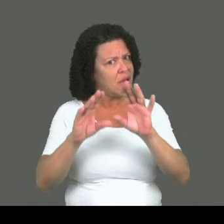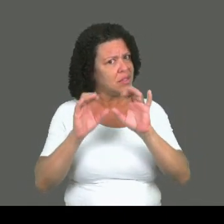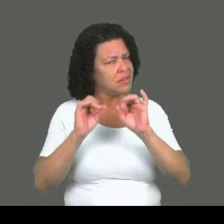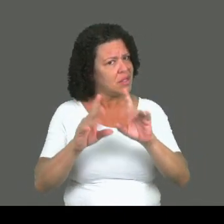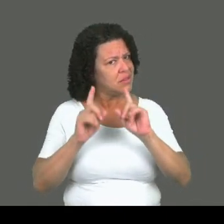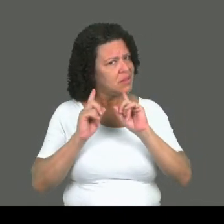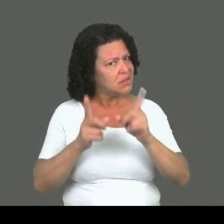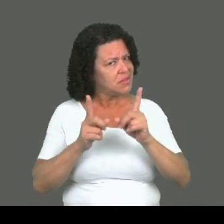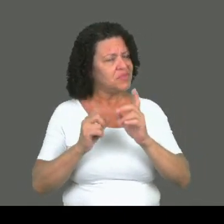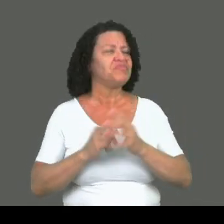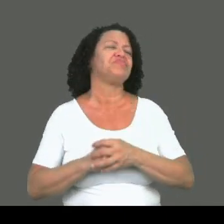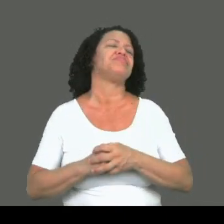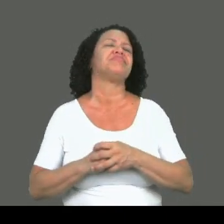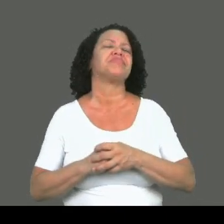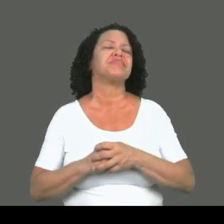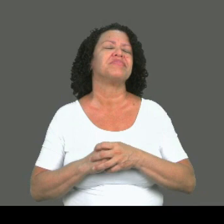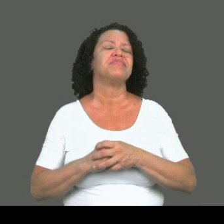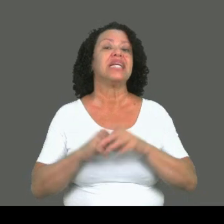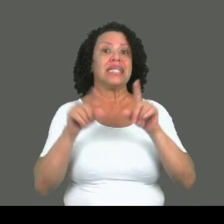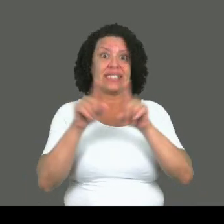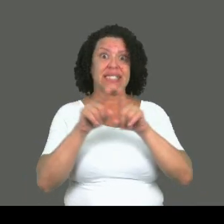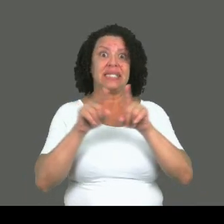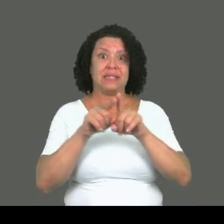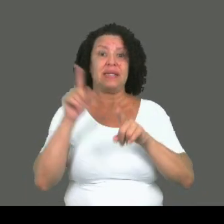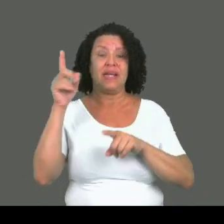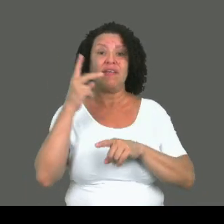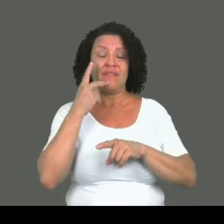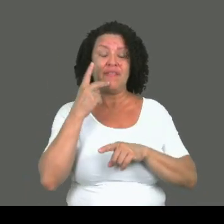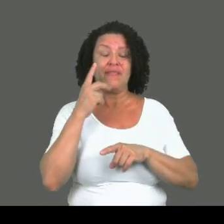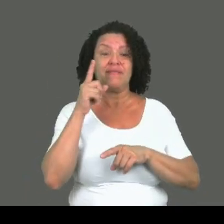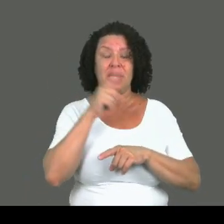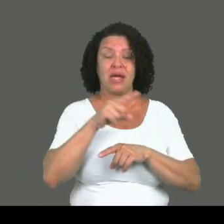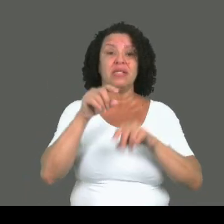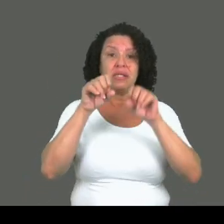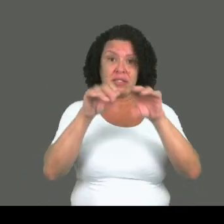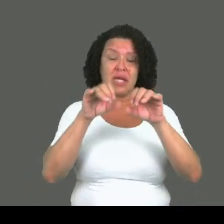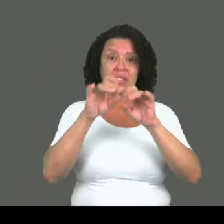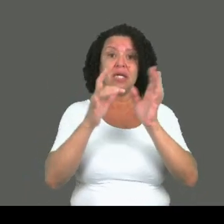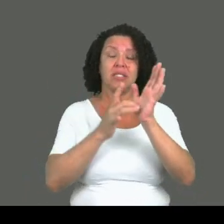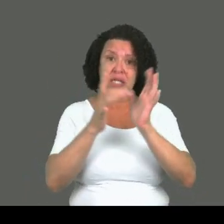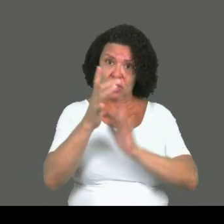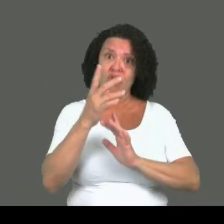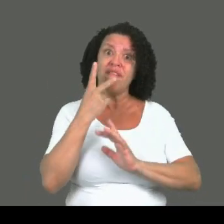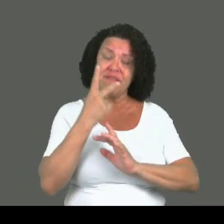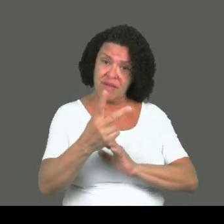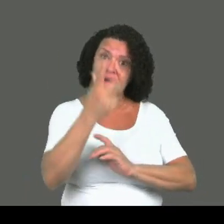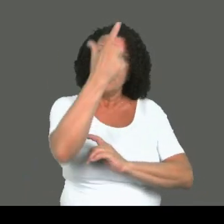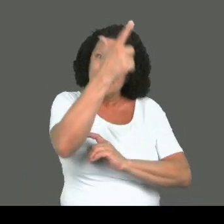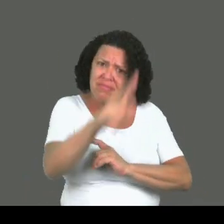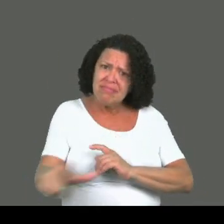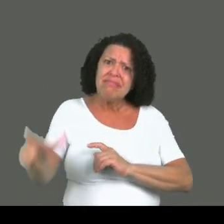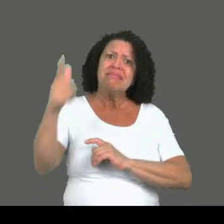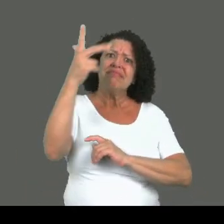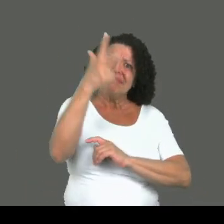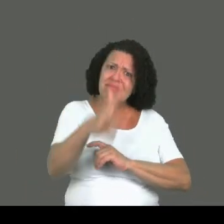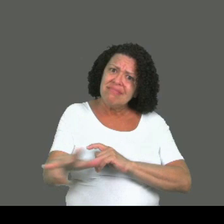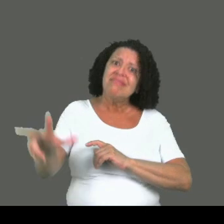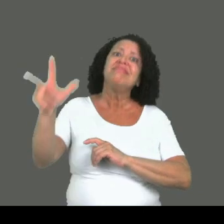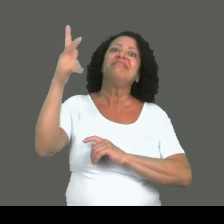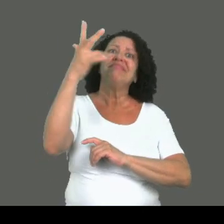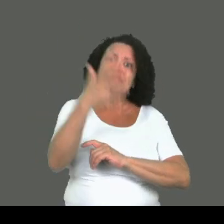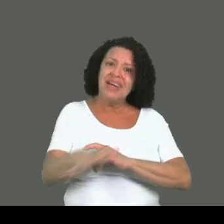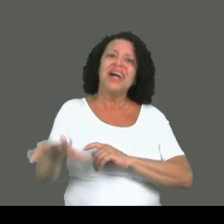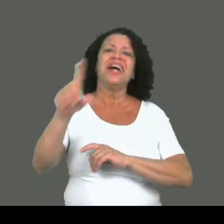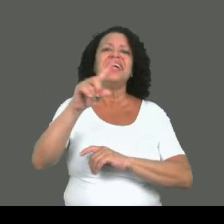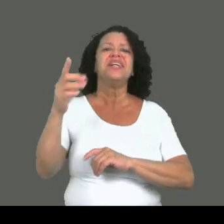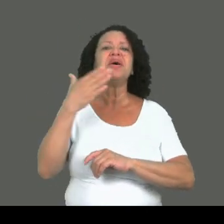E ele ainda reforça esses ensinamentos, Jesus ainda reforça seus ensinamentos quando ele fala para a gente: pede